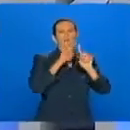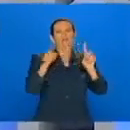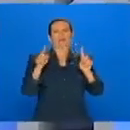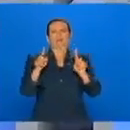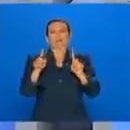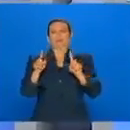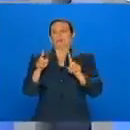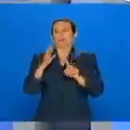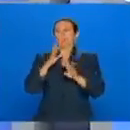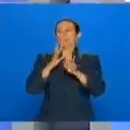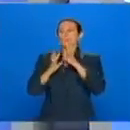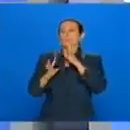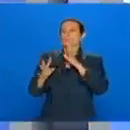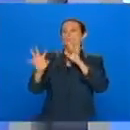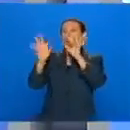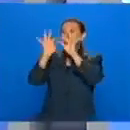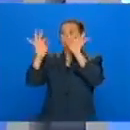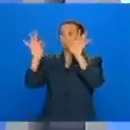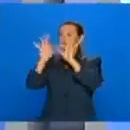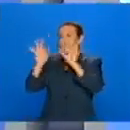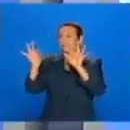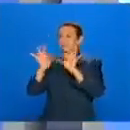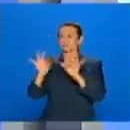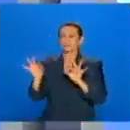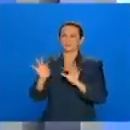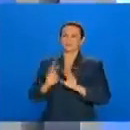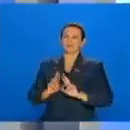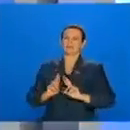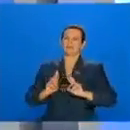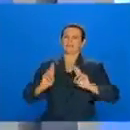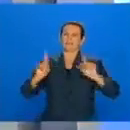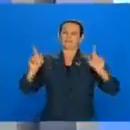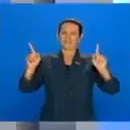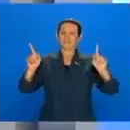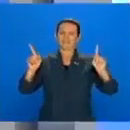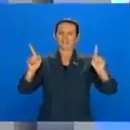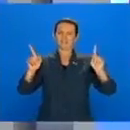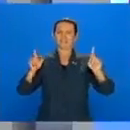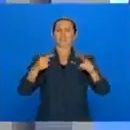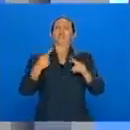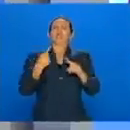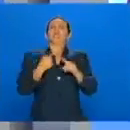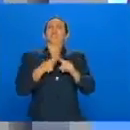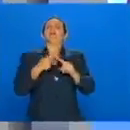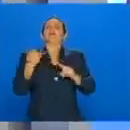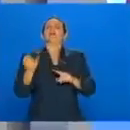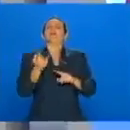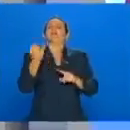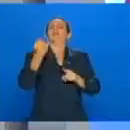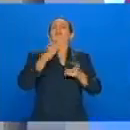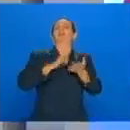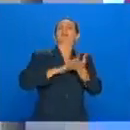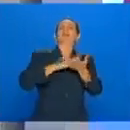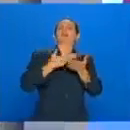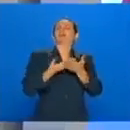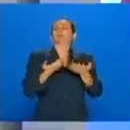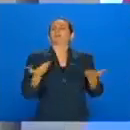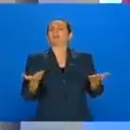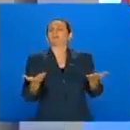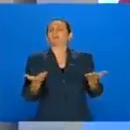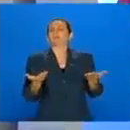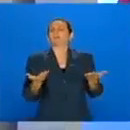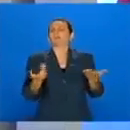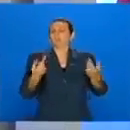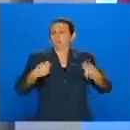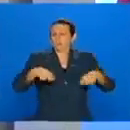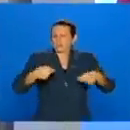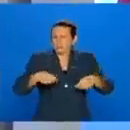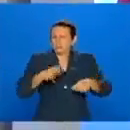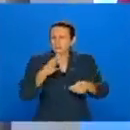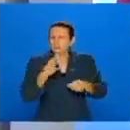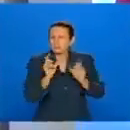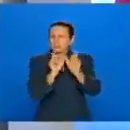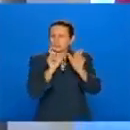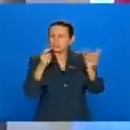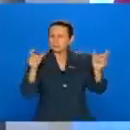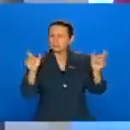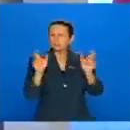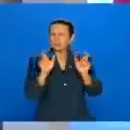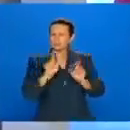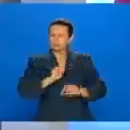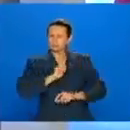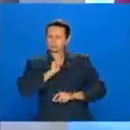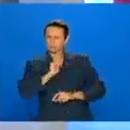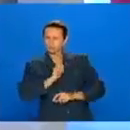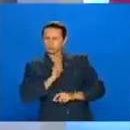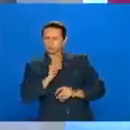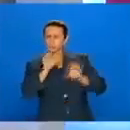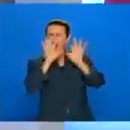bom pensarmos qual é a importância disso para o ato tradutório propriamente dito. e também pensarmos a grande